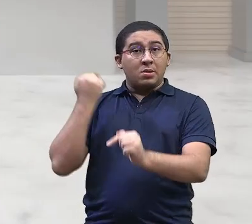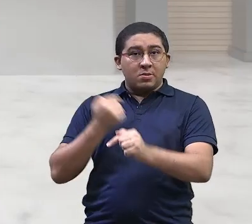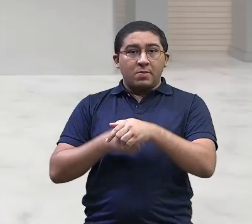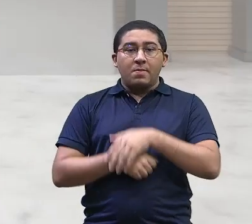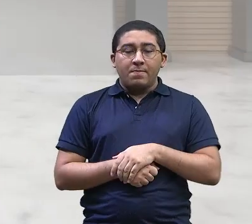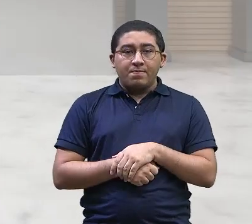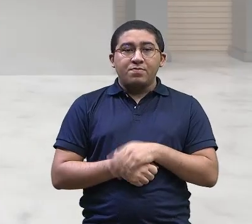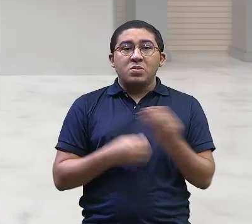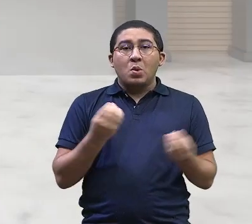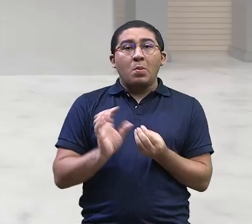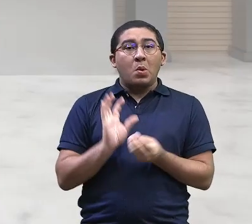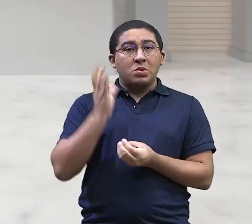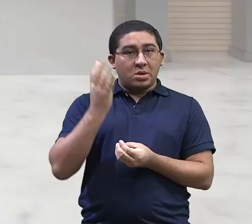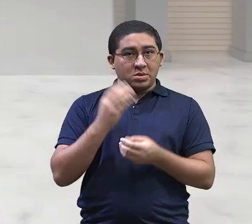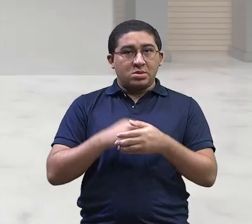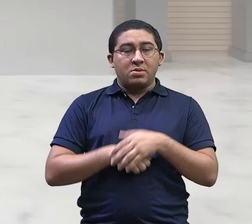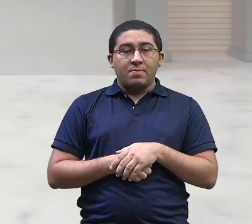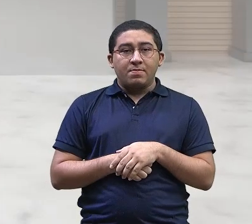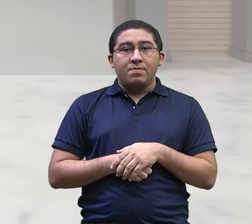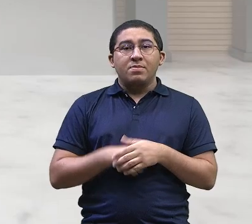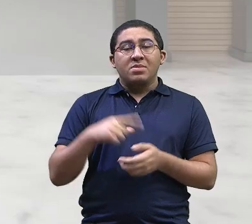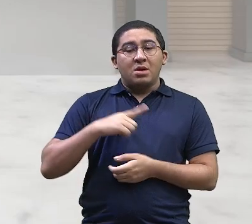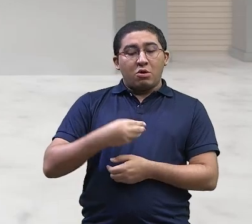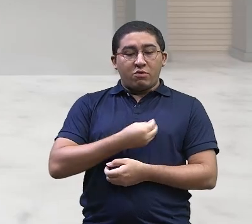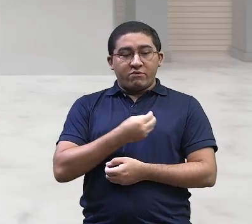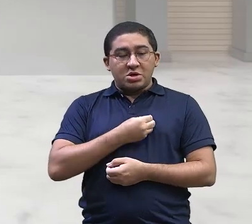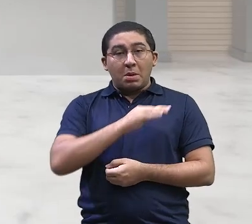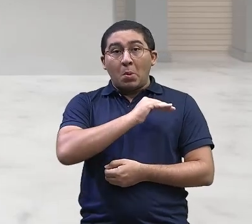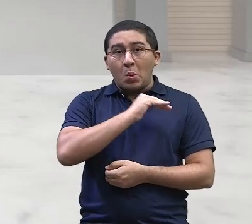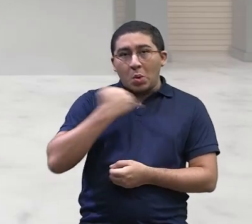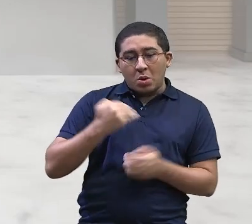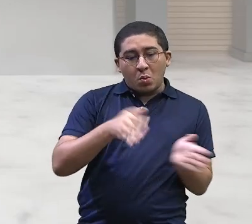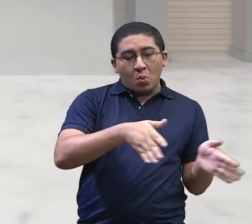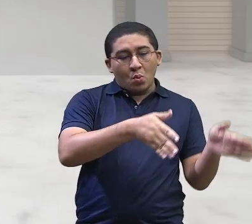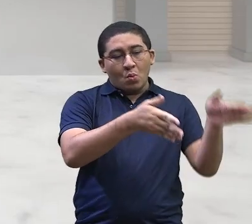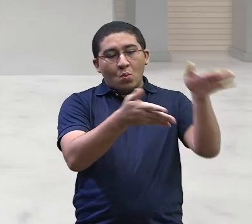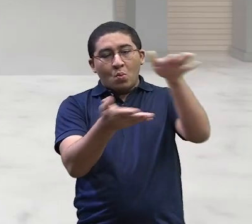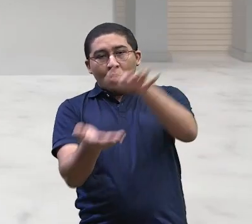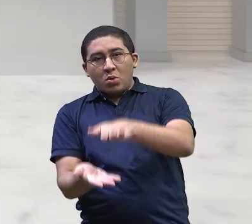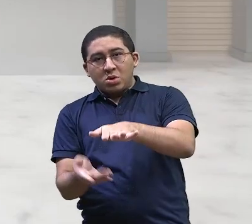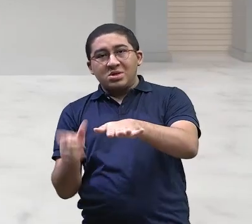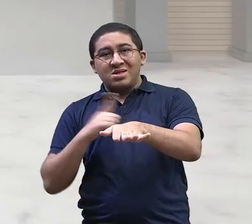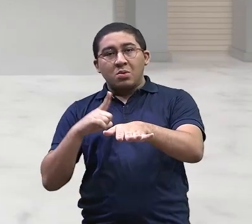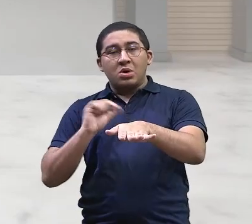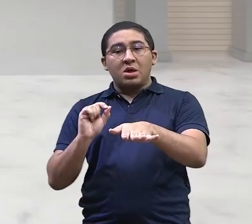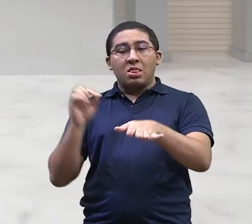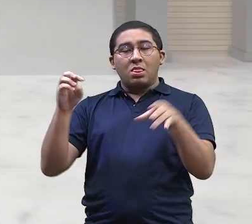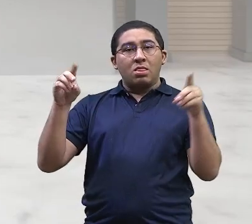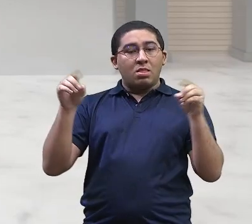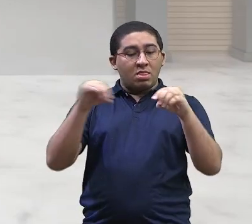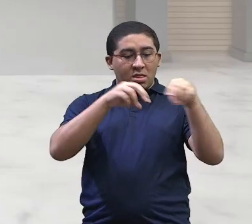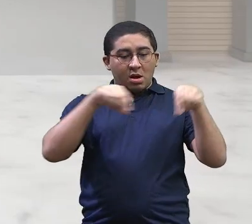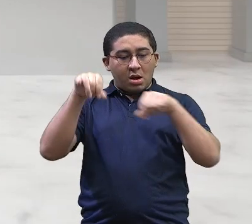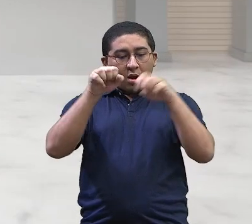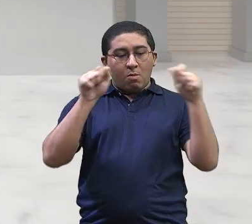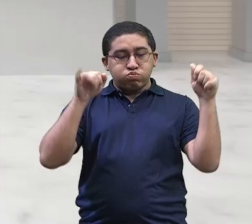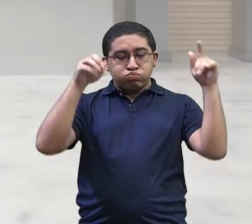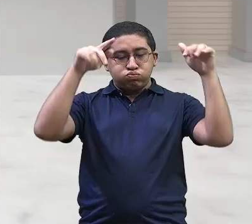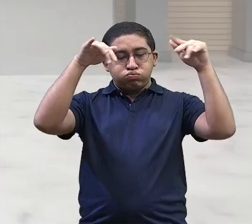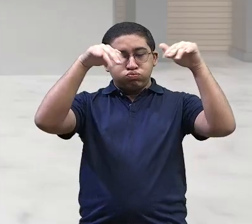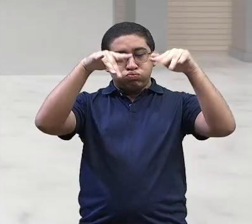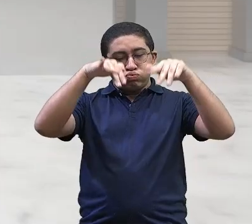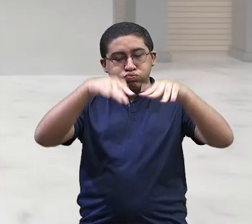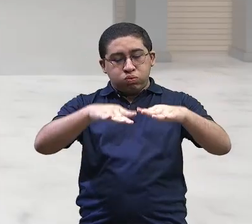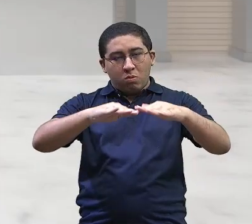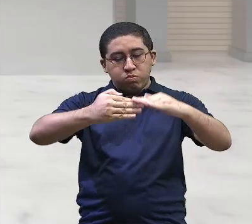acontece? O resto, né, dessa matéria orgânica foi sendo soterrado, né, nas profundezas